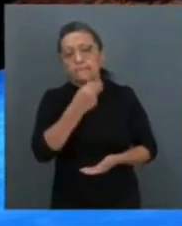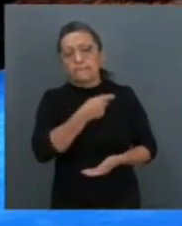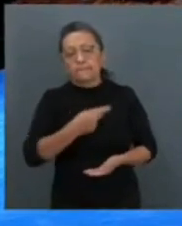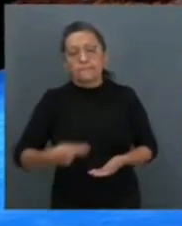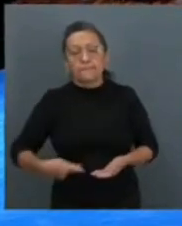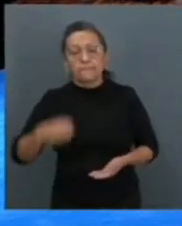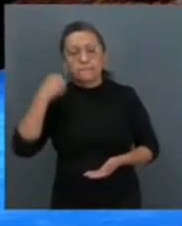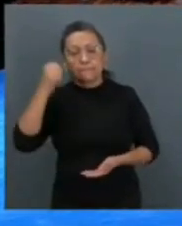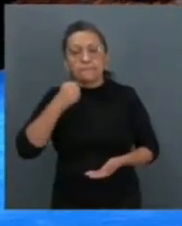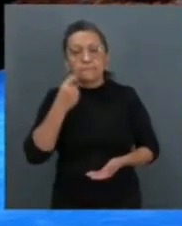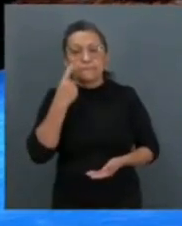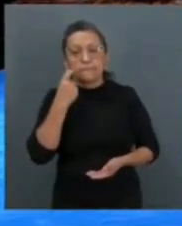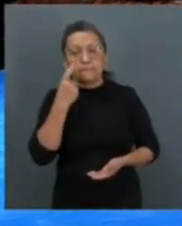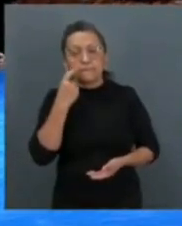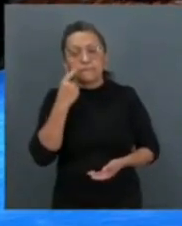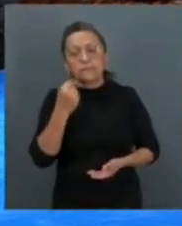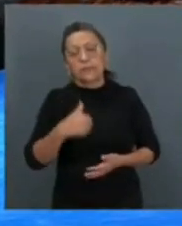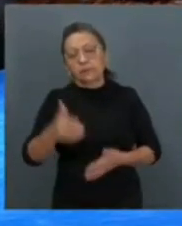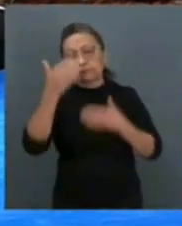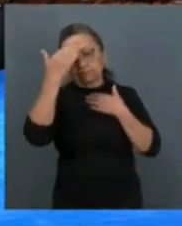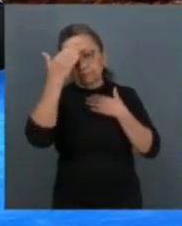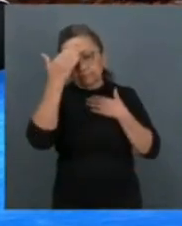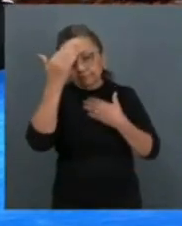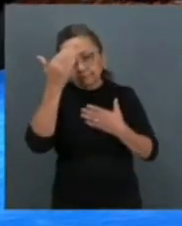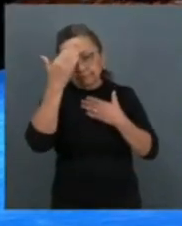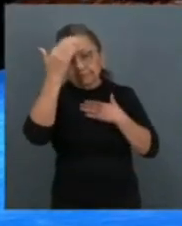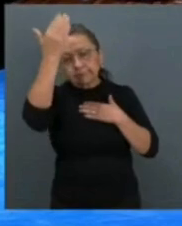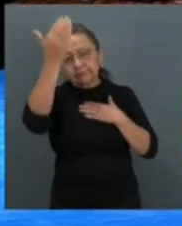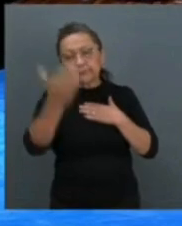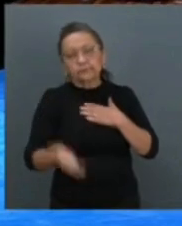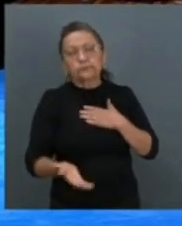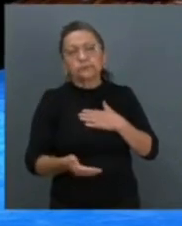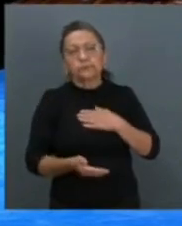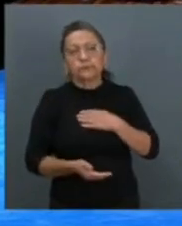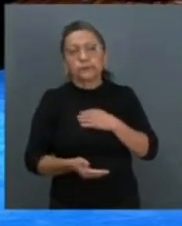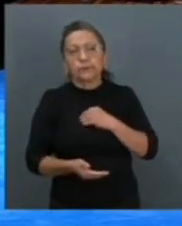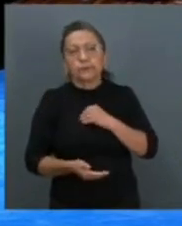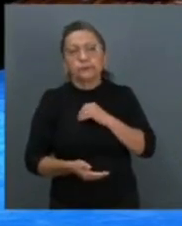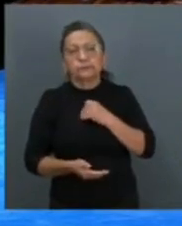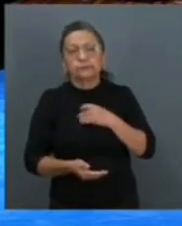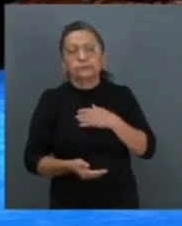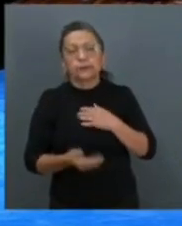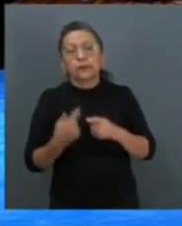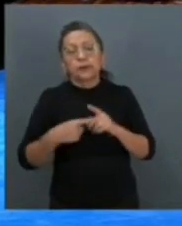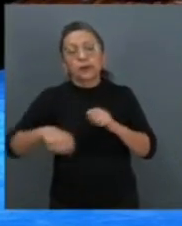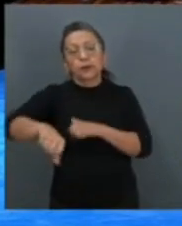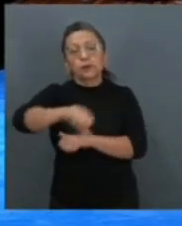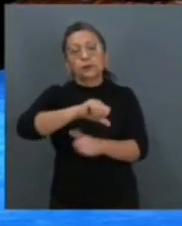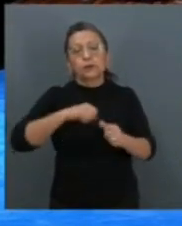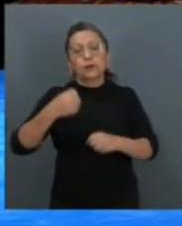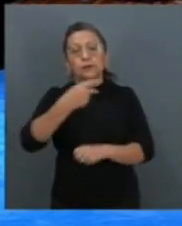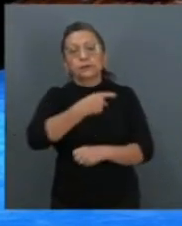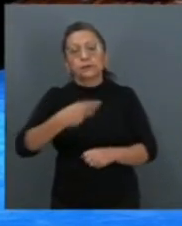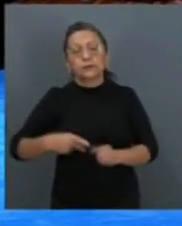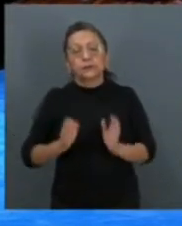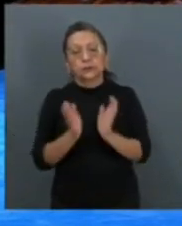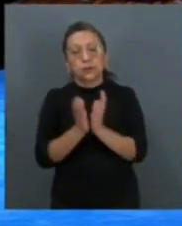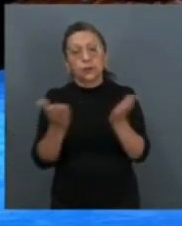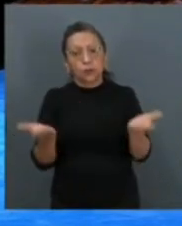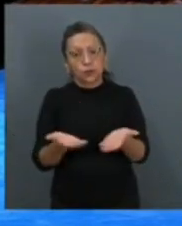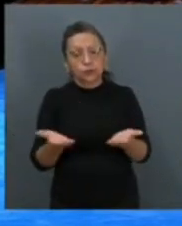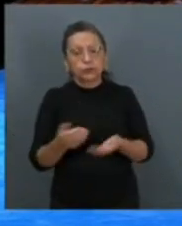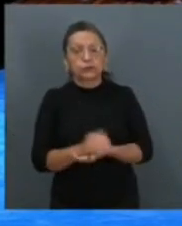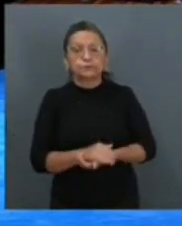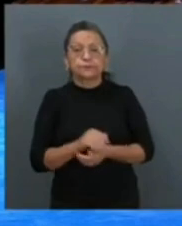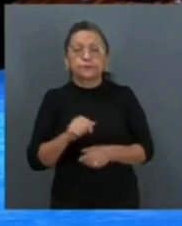Presidente Everton, quero agradecer a Vossa Excelência ao alternar a presidência da mesa hoje,